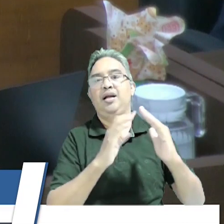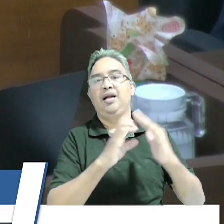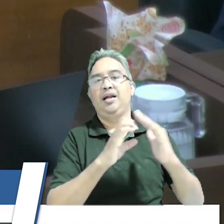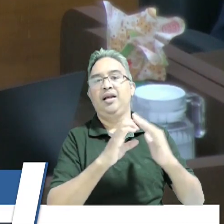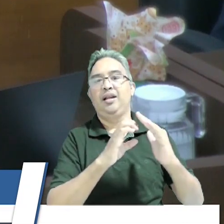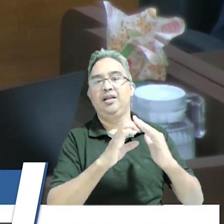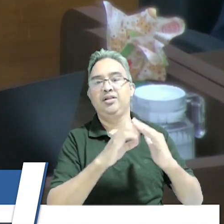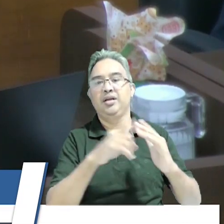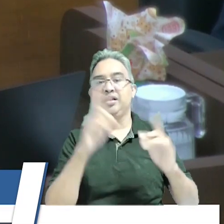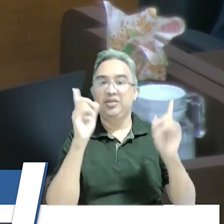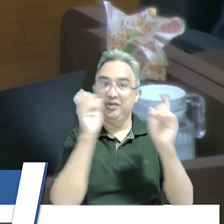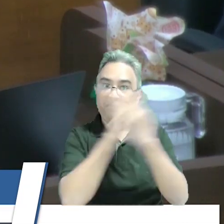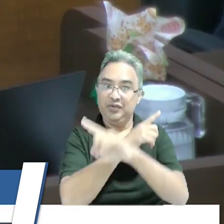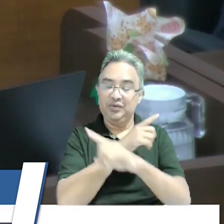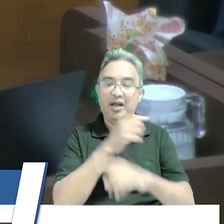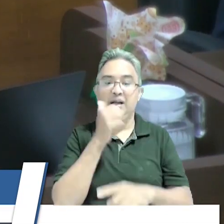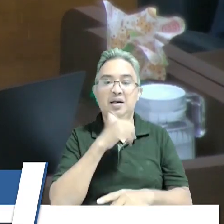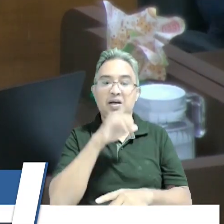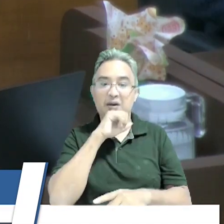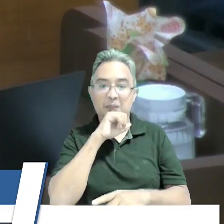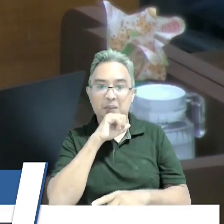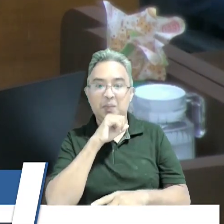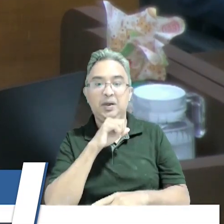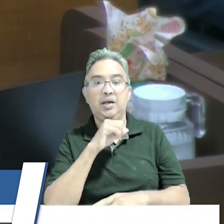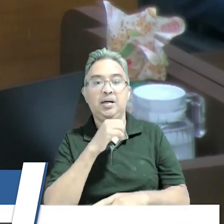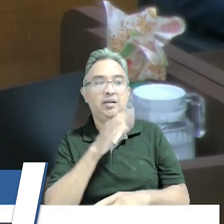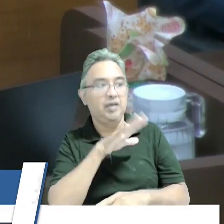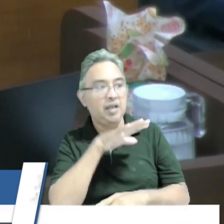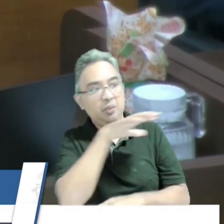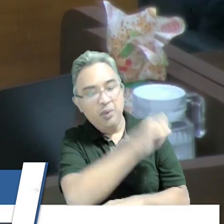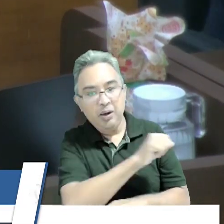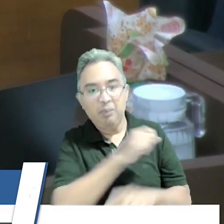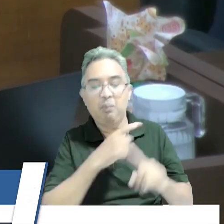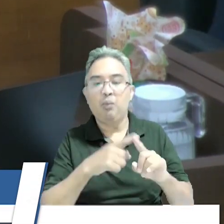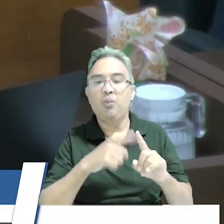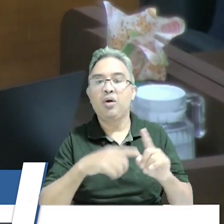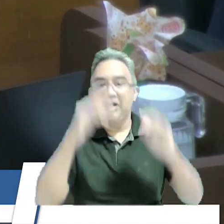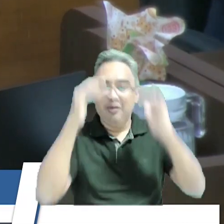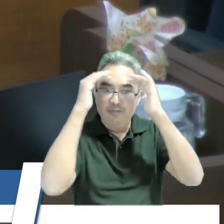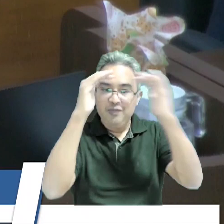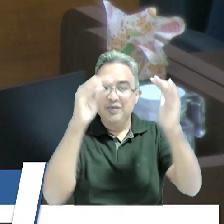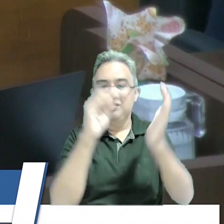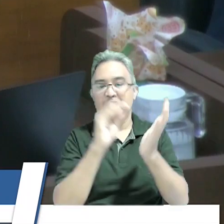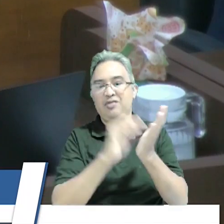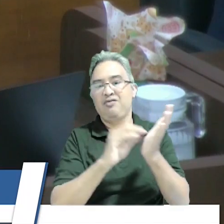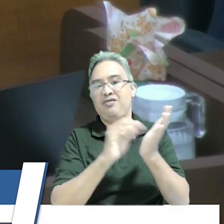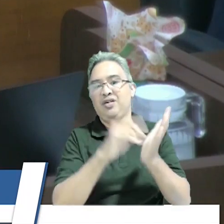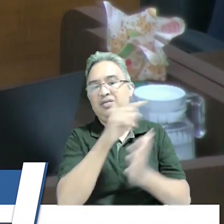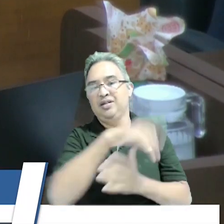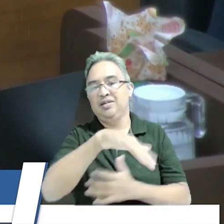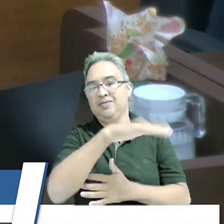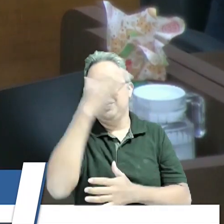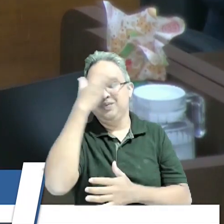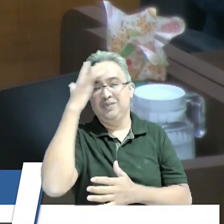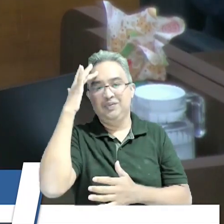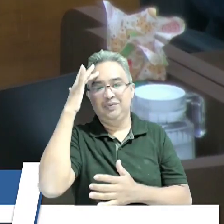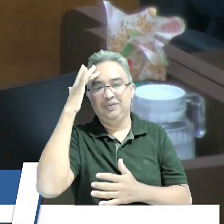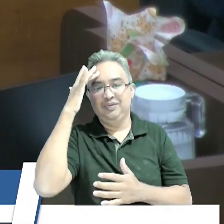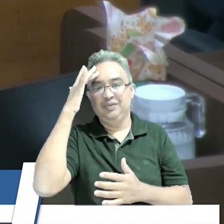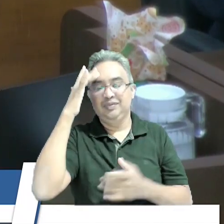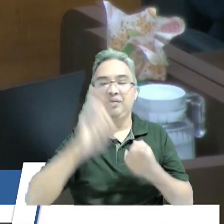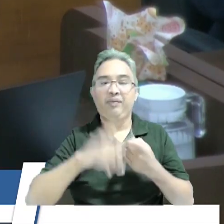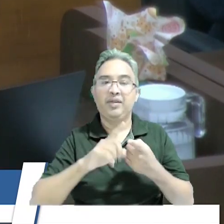para as mães que vão buscar seus filhos, a falta de respeito no trânsito com as pessoas, e essa dificuldade do horário de